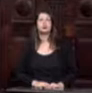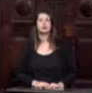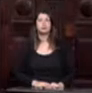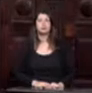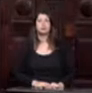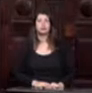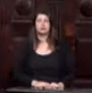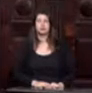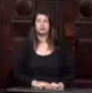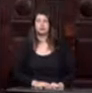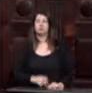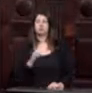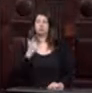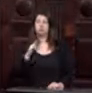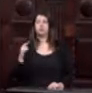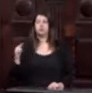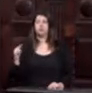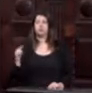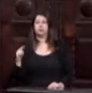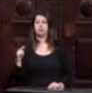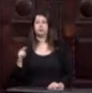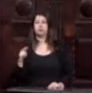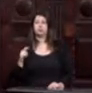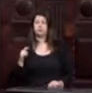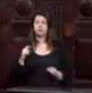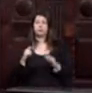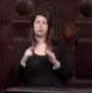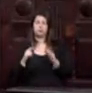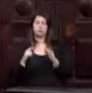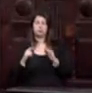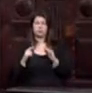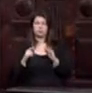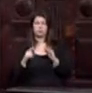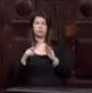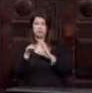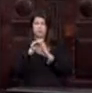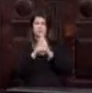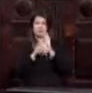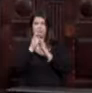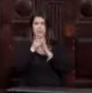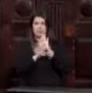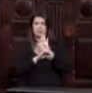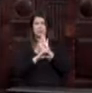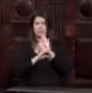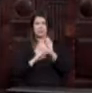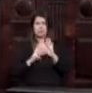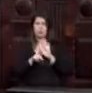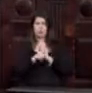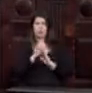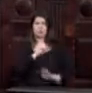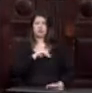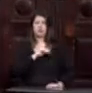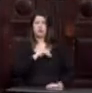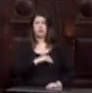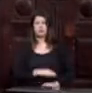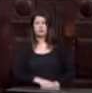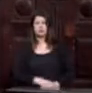não se submetem ao teto constitucional dos salários.